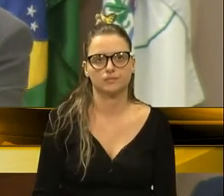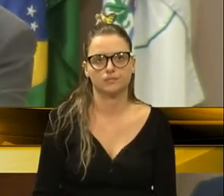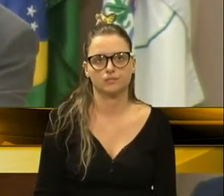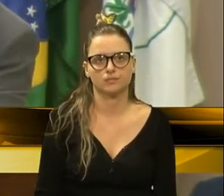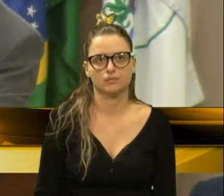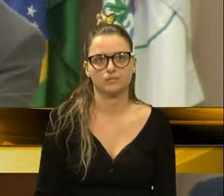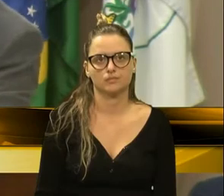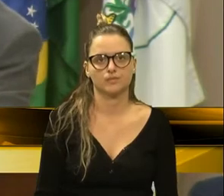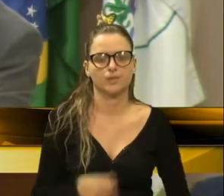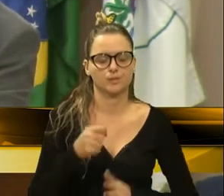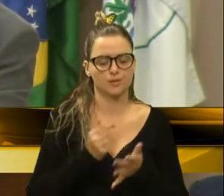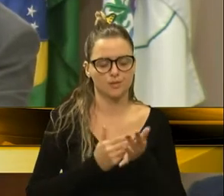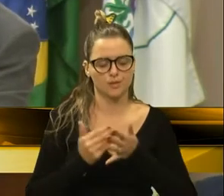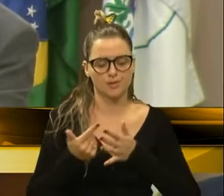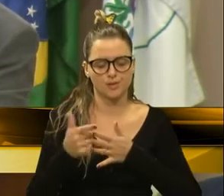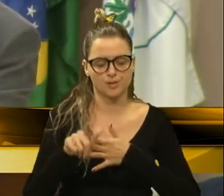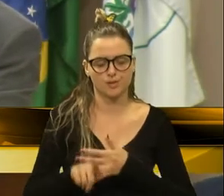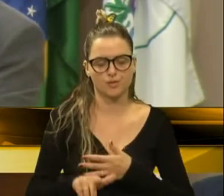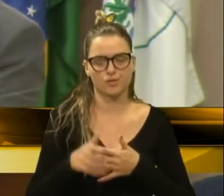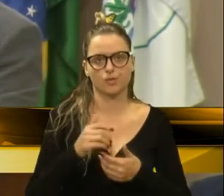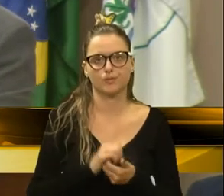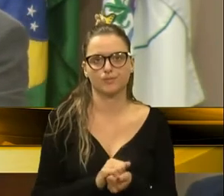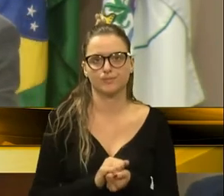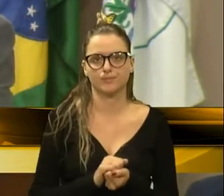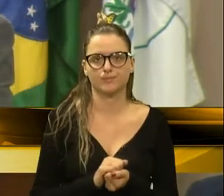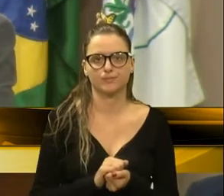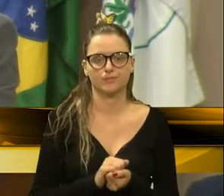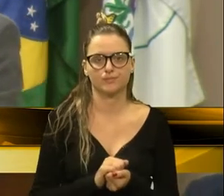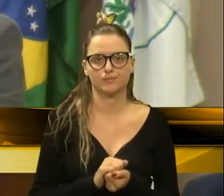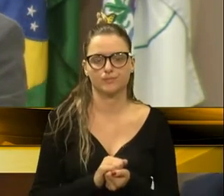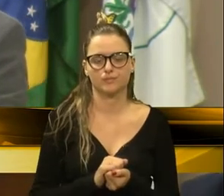A gente tem que reiniciar aqui, dar um restart aqui. Vamos lá.